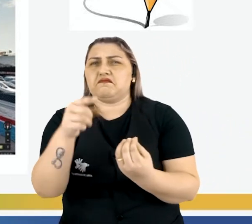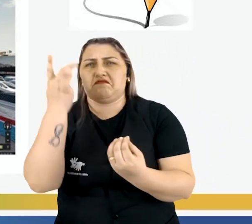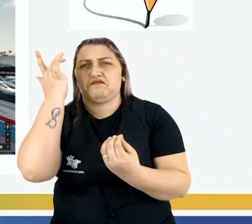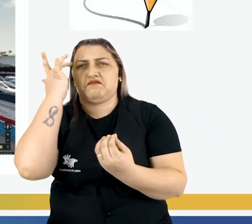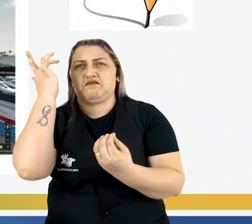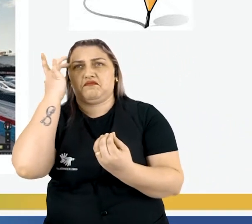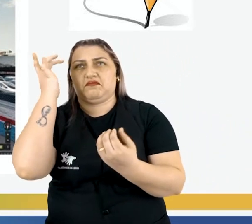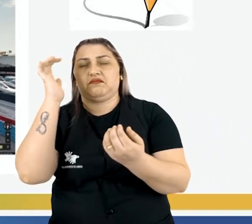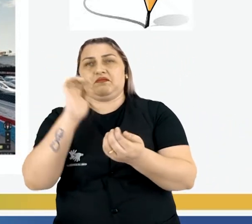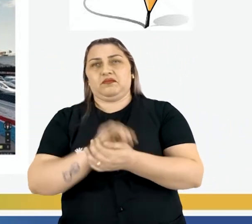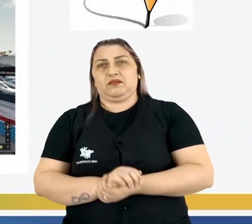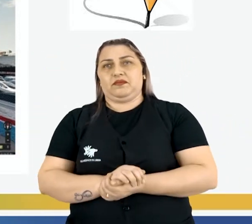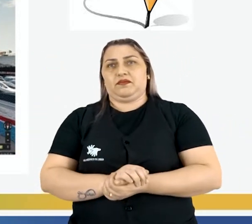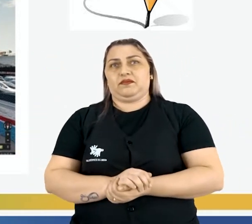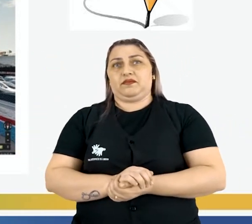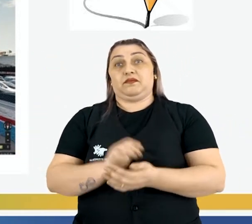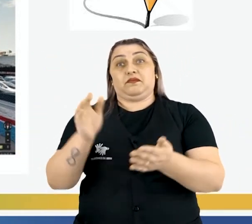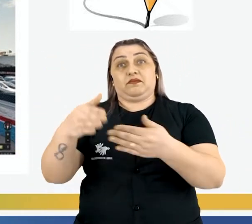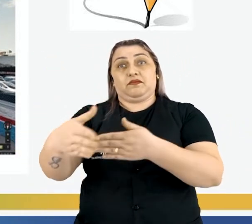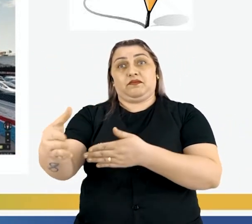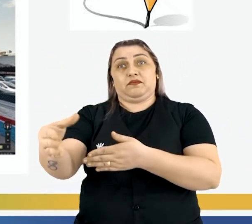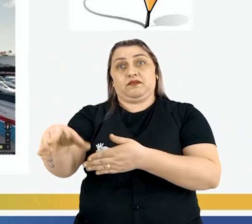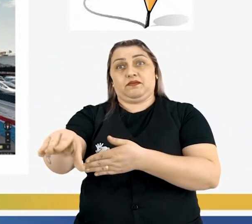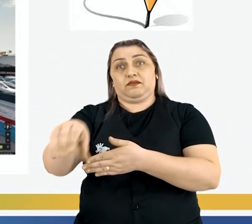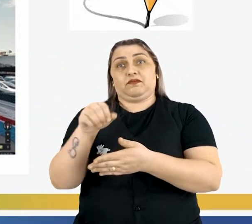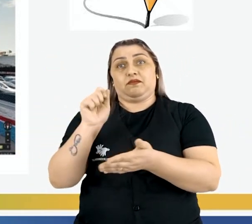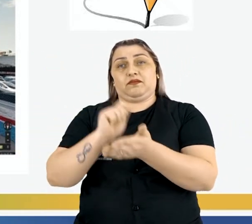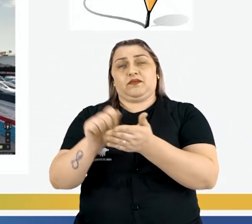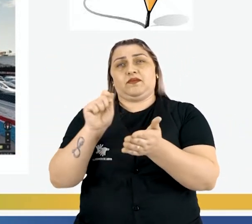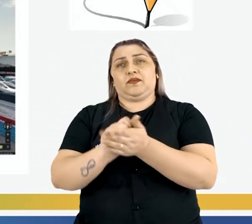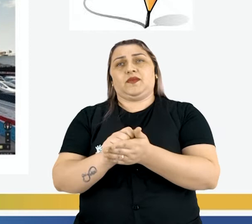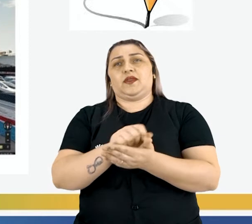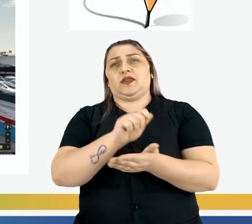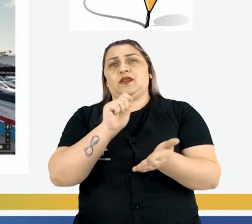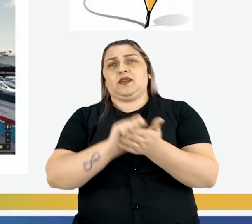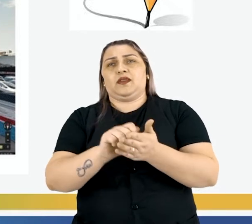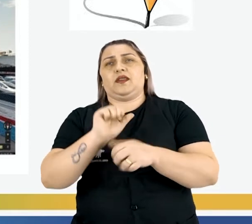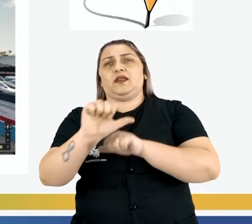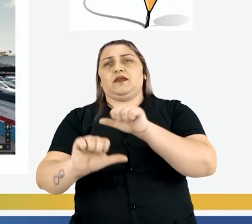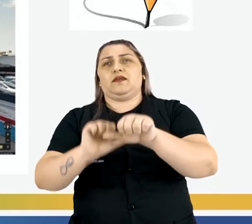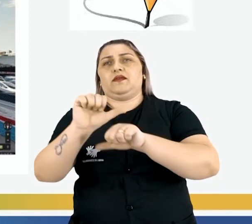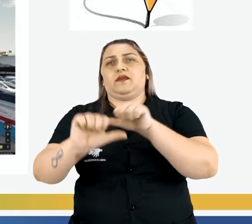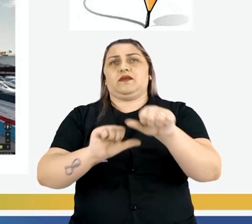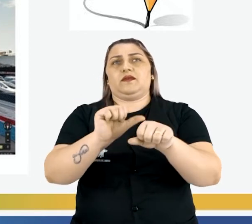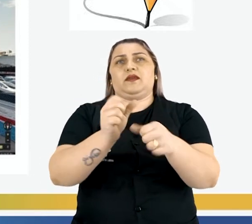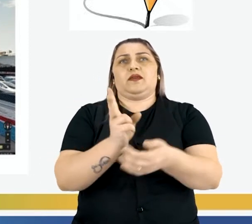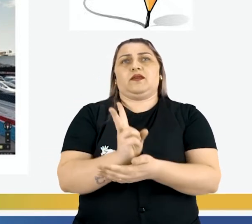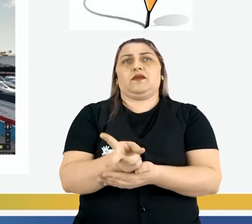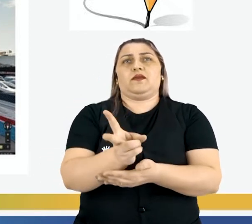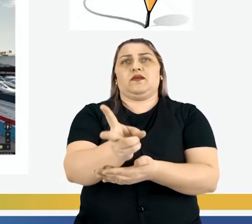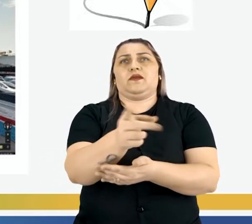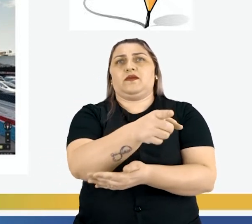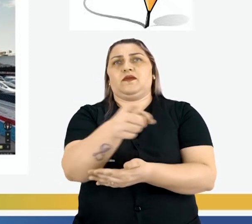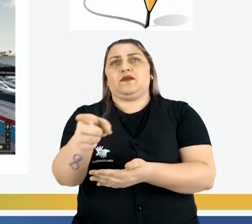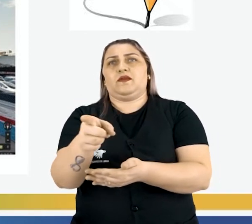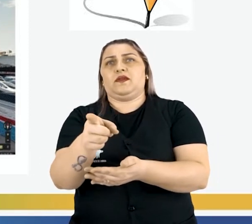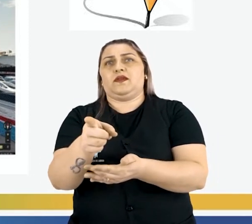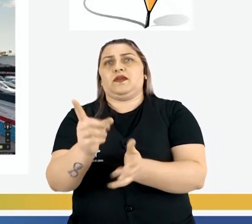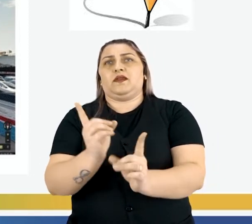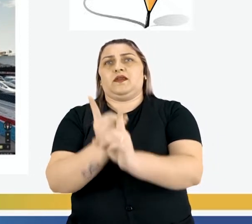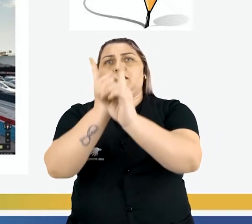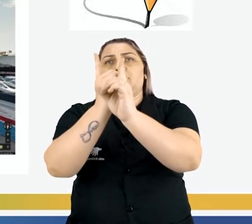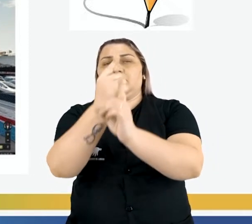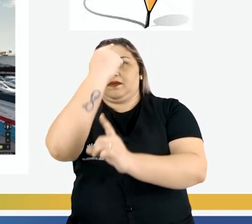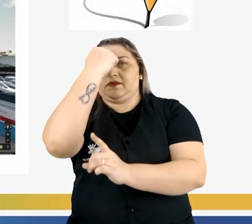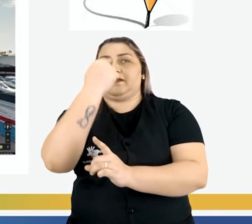acham? Peguem um caderno e escrevam aí as mudanças e as permanências que você identificou nas